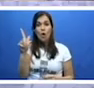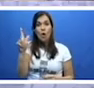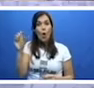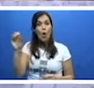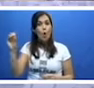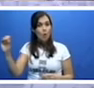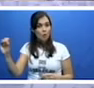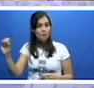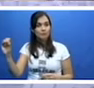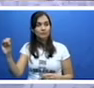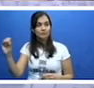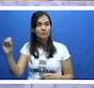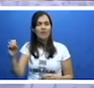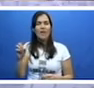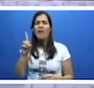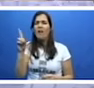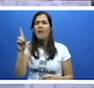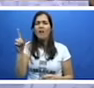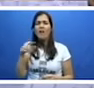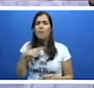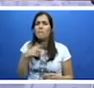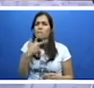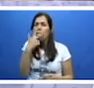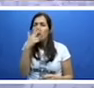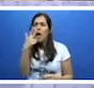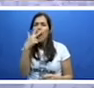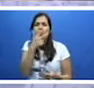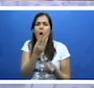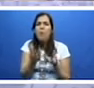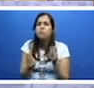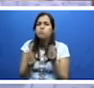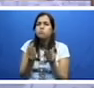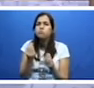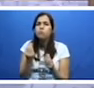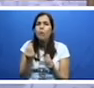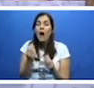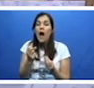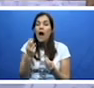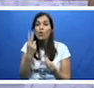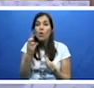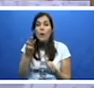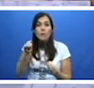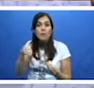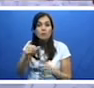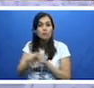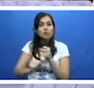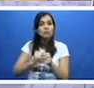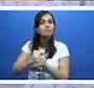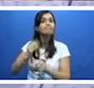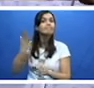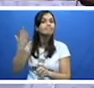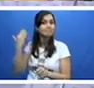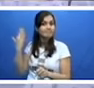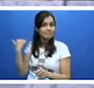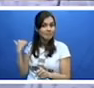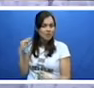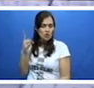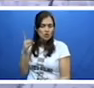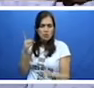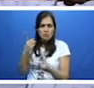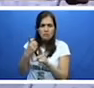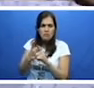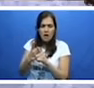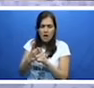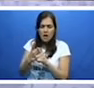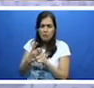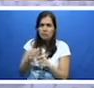planta que nós observamos atualmente eu tenho muitas semelhanças com aquela que foi observada há 200 milhões de anos que encontraram fósseis e